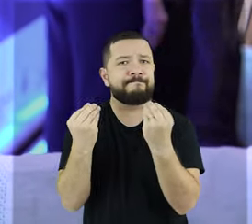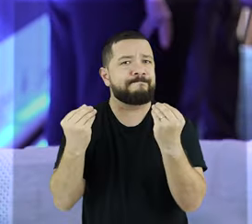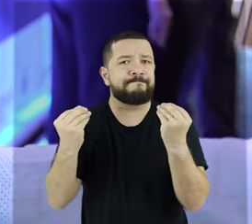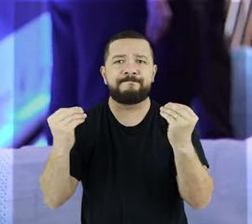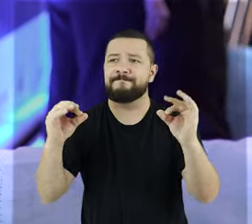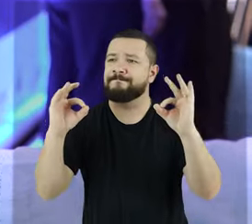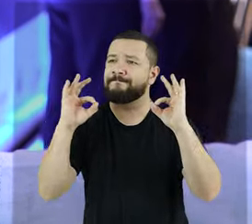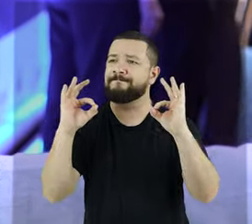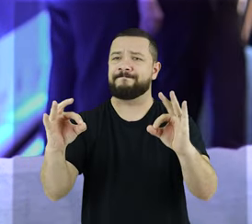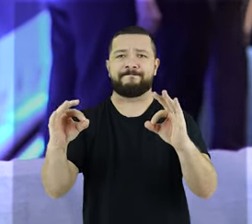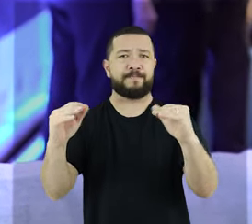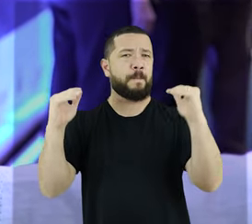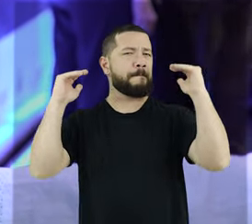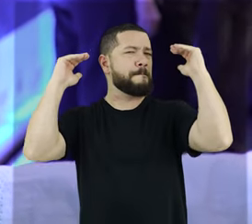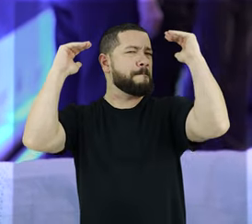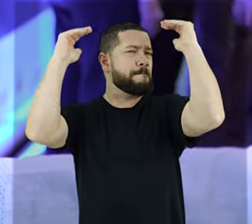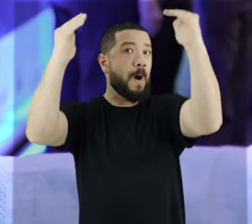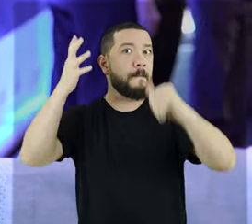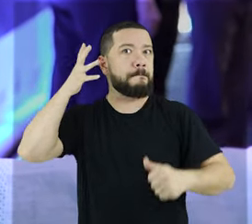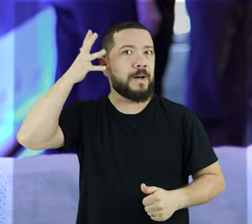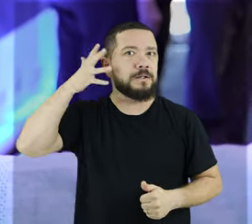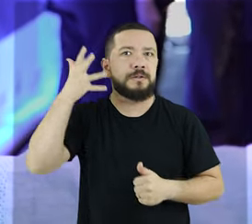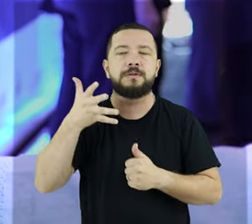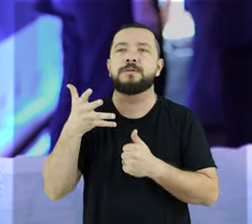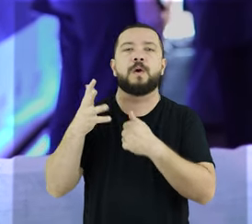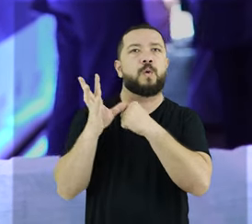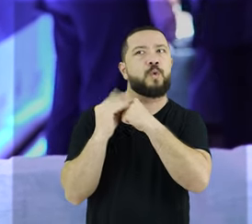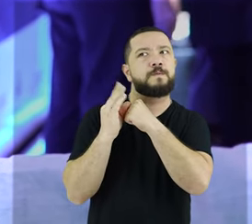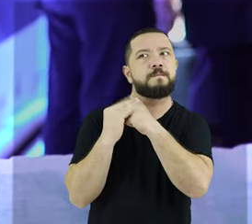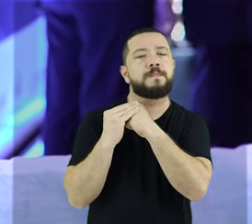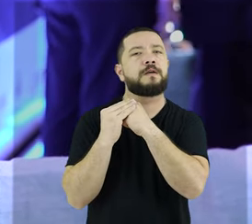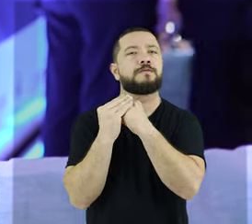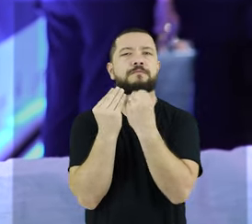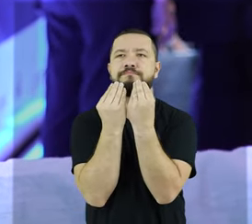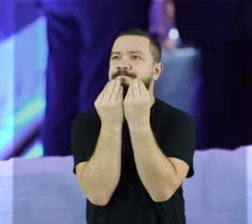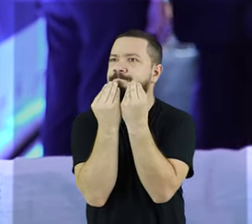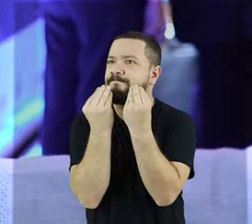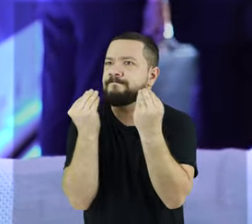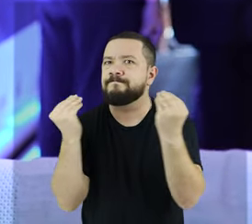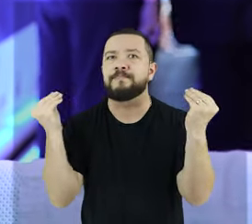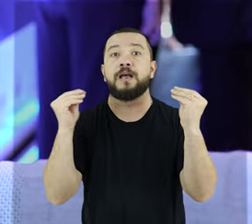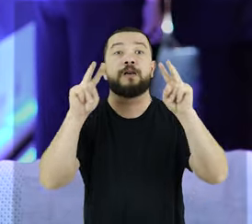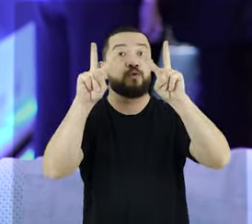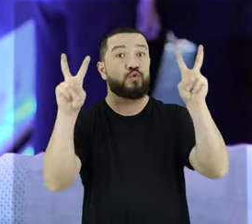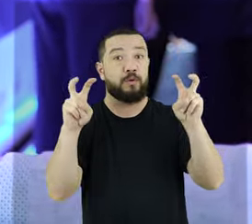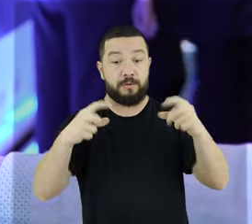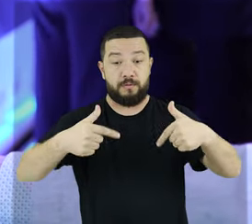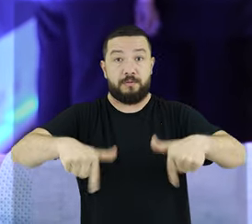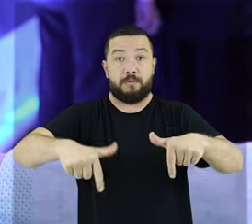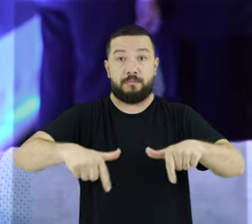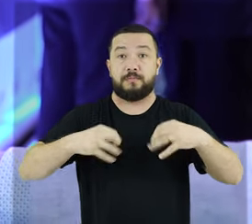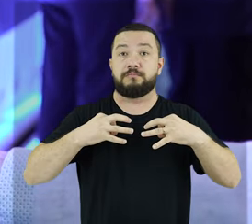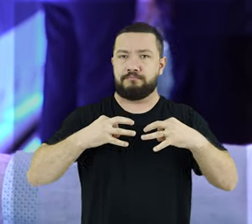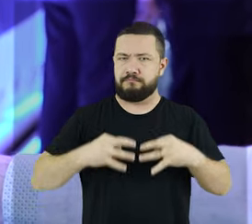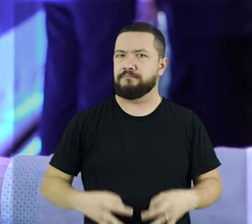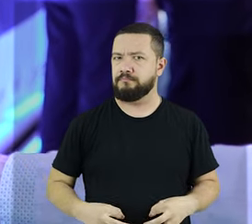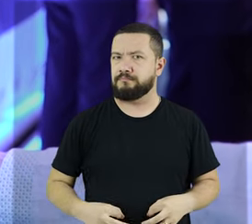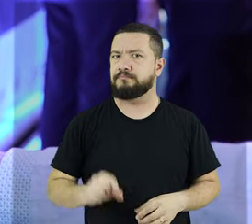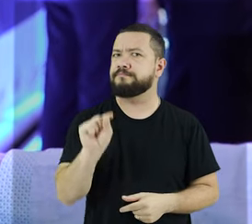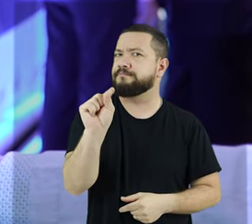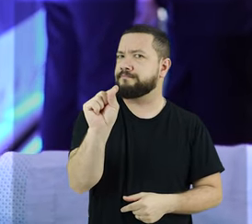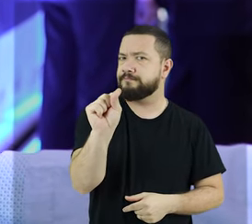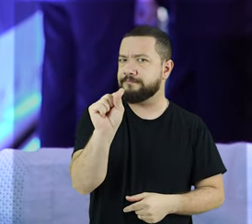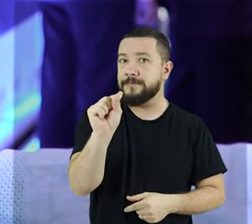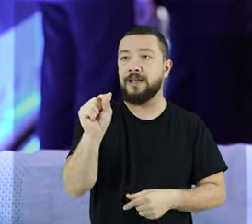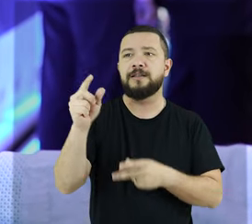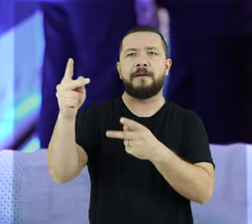êxito, com palestras muito substanciosas, abordando essa importante questão do trabalho